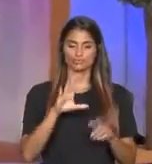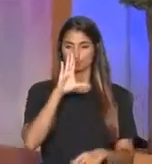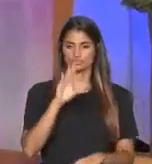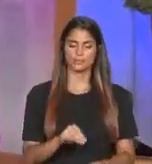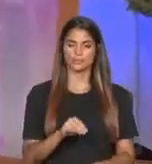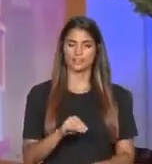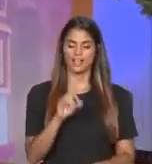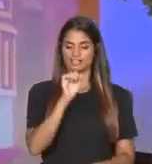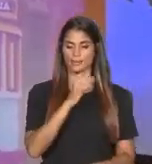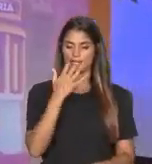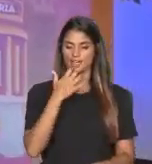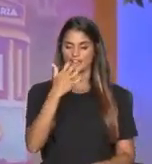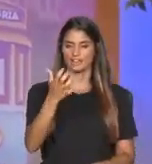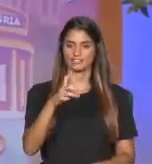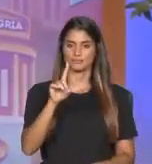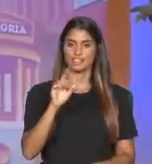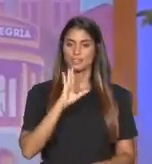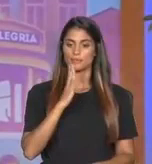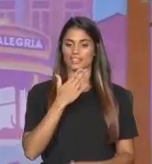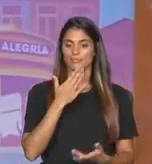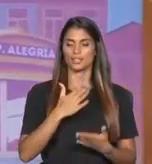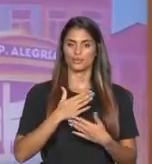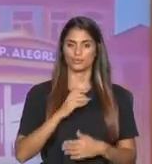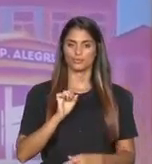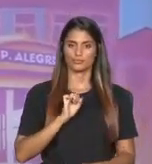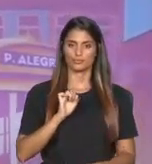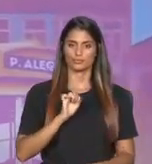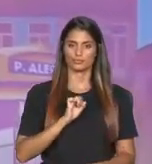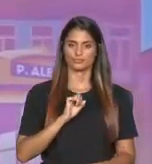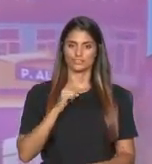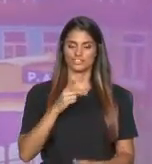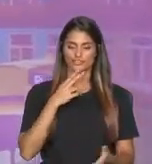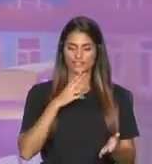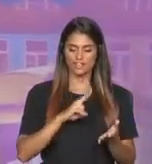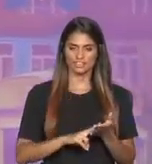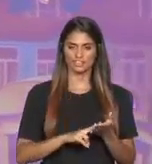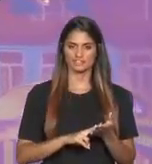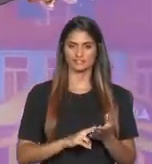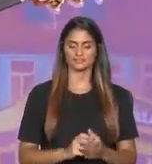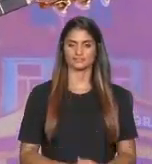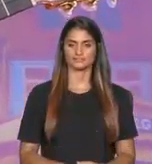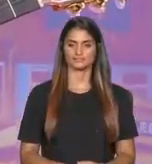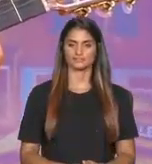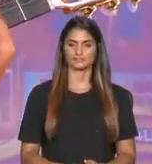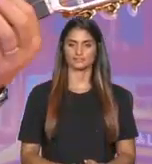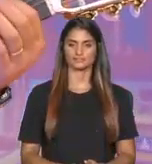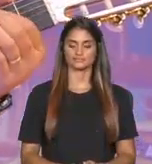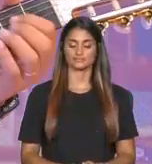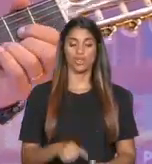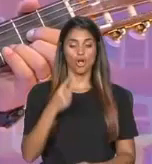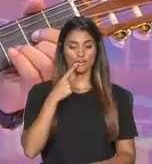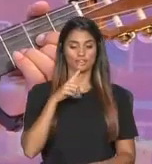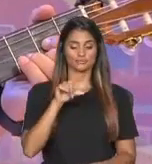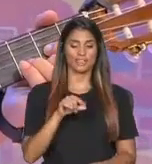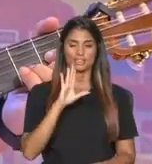berra. Também depende, meu amigo, esta verdade que se encerra. Olha, também depende